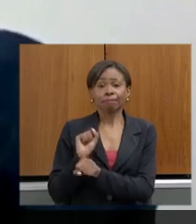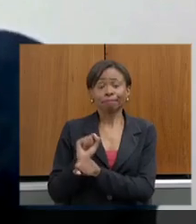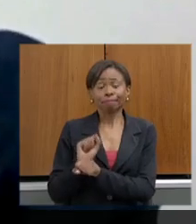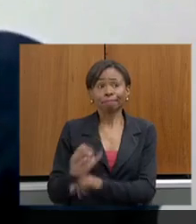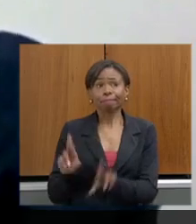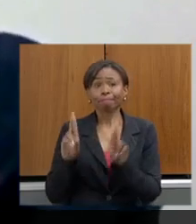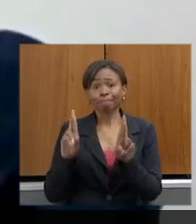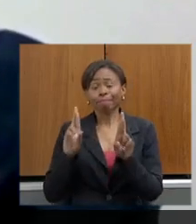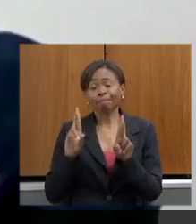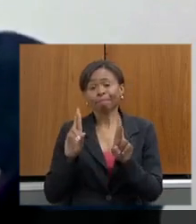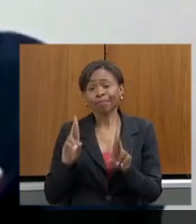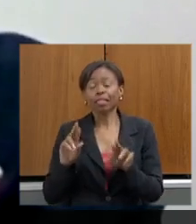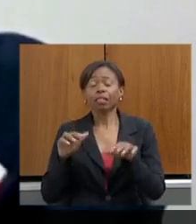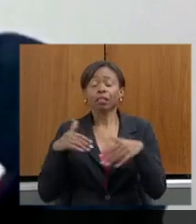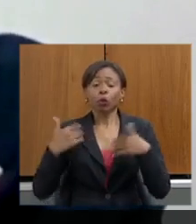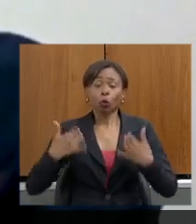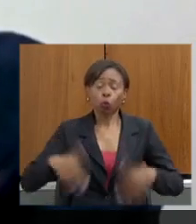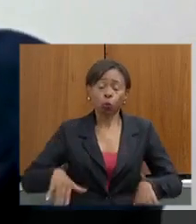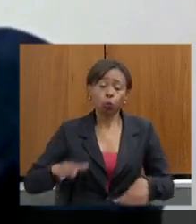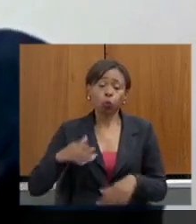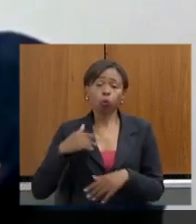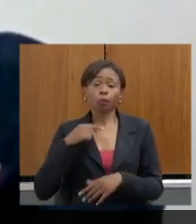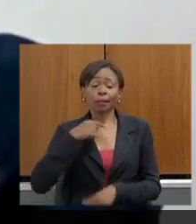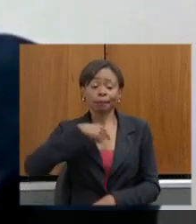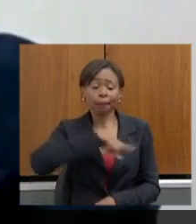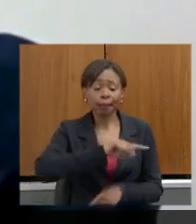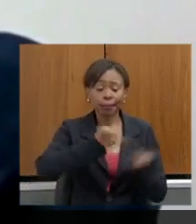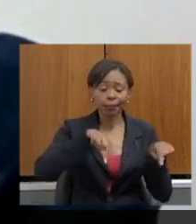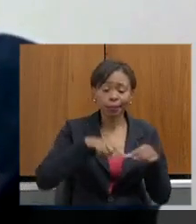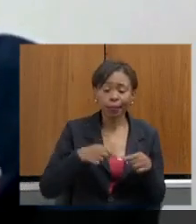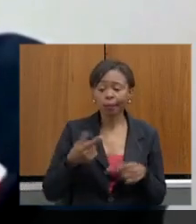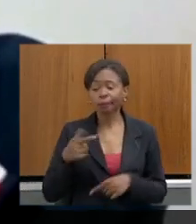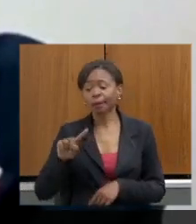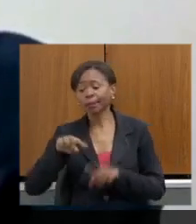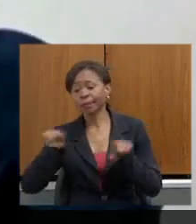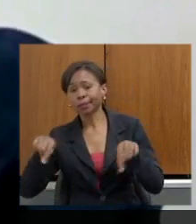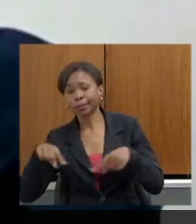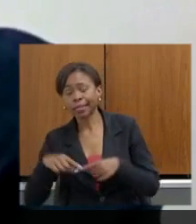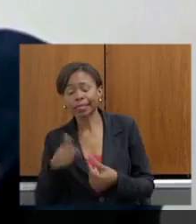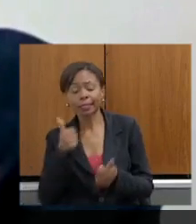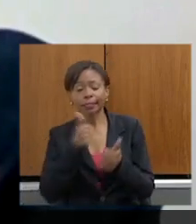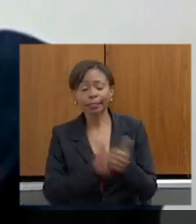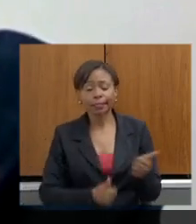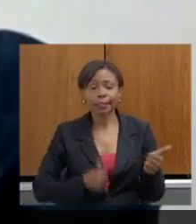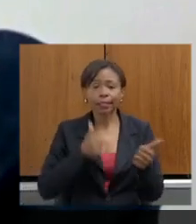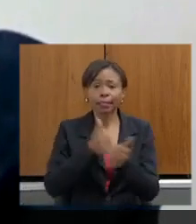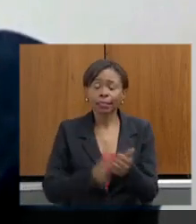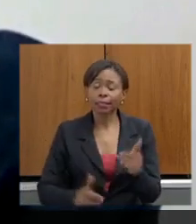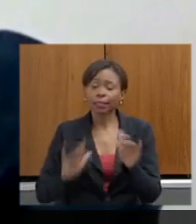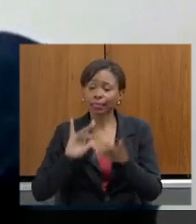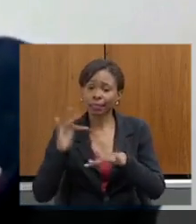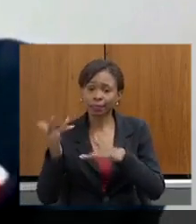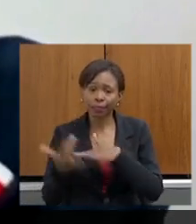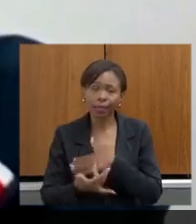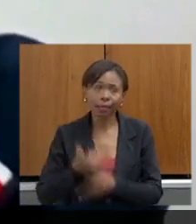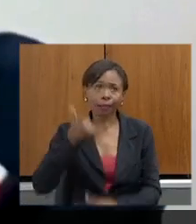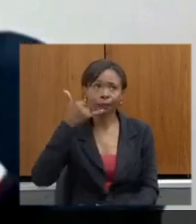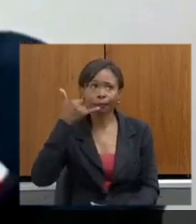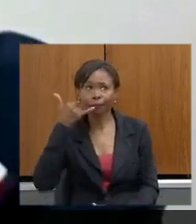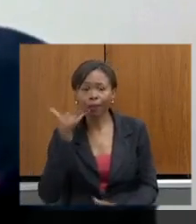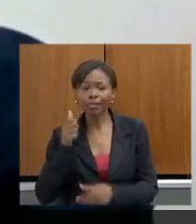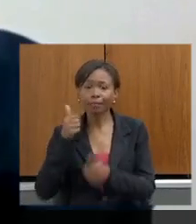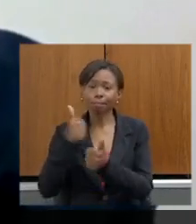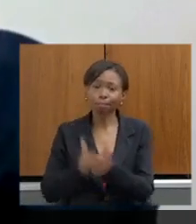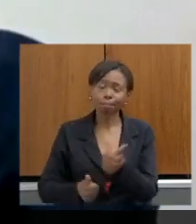todas as formas peregrinando de gabinete em gabinete telefones redes sociais e com buscas